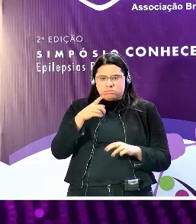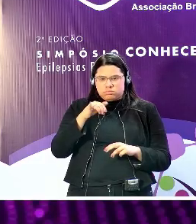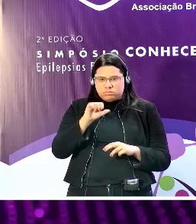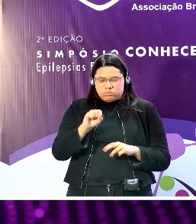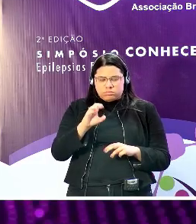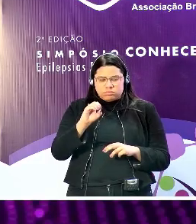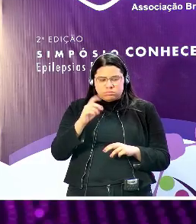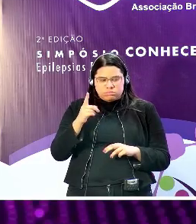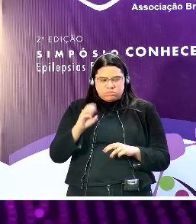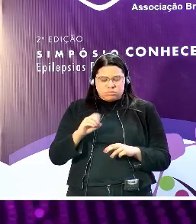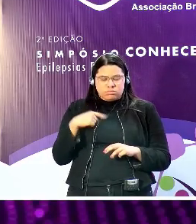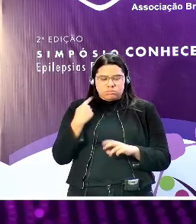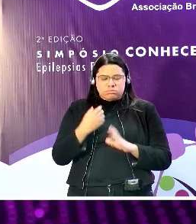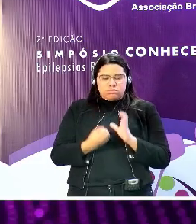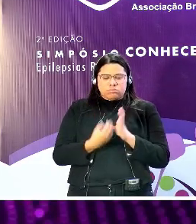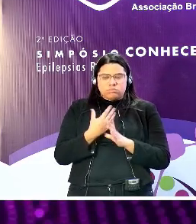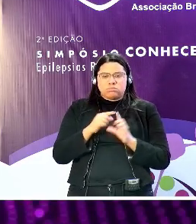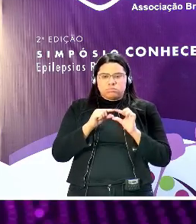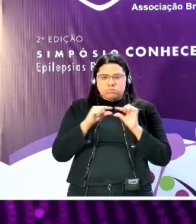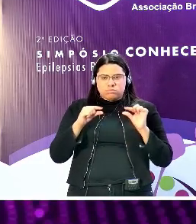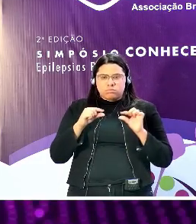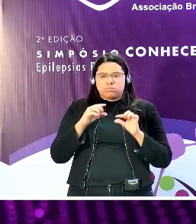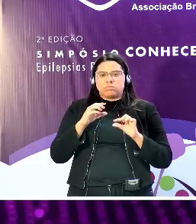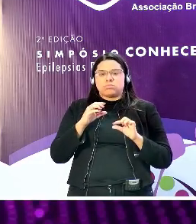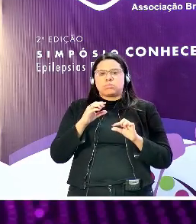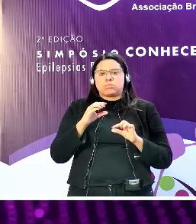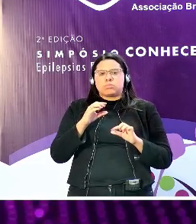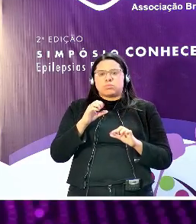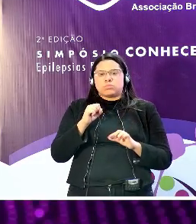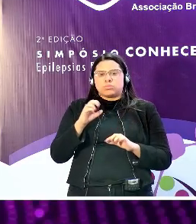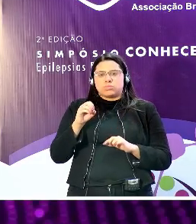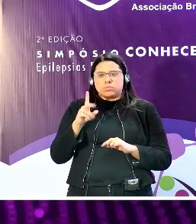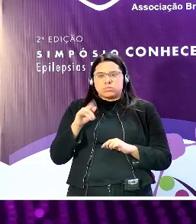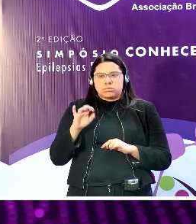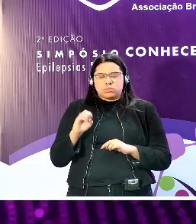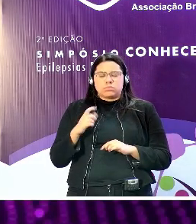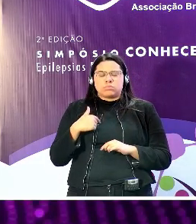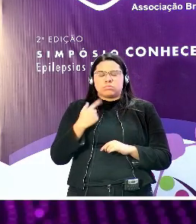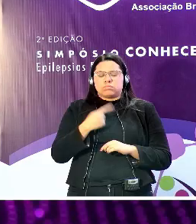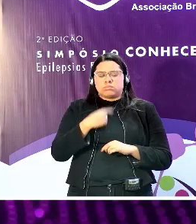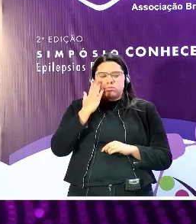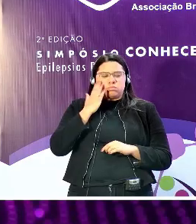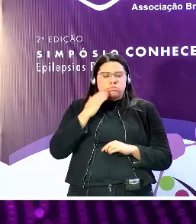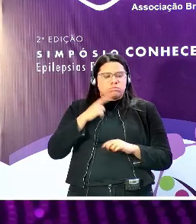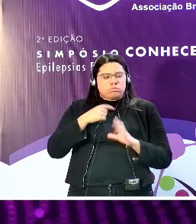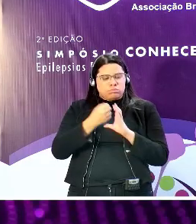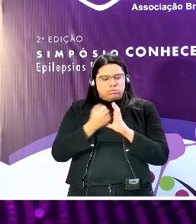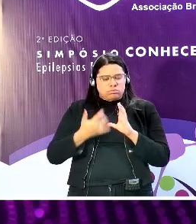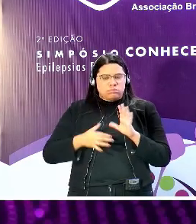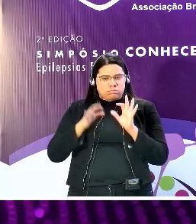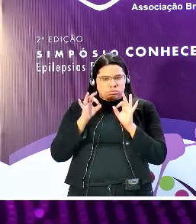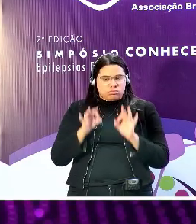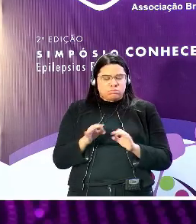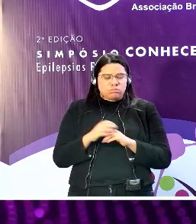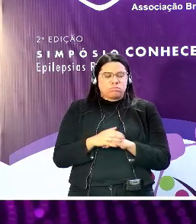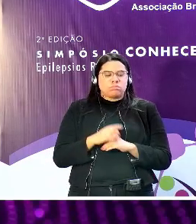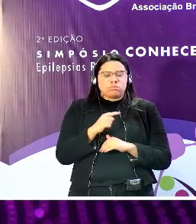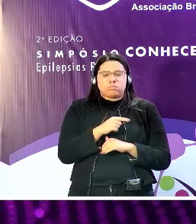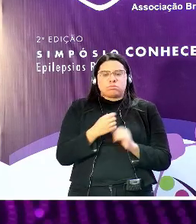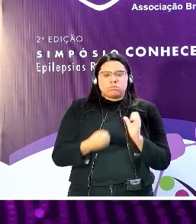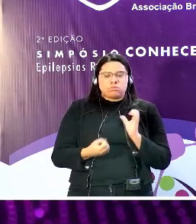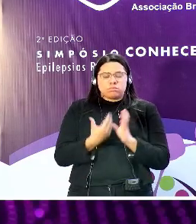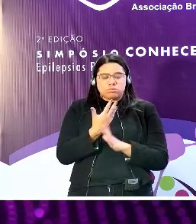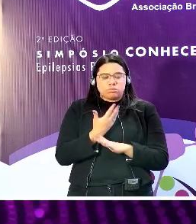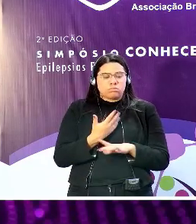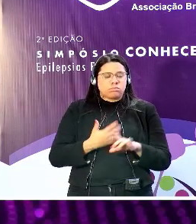criando moduladores do canal de sódio e a gente vê que tem as características certas. Ele foi